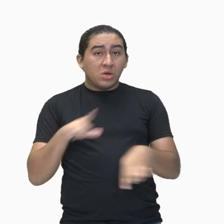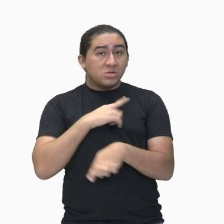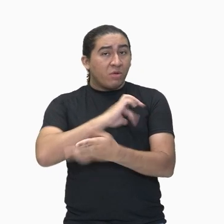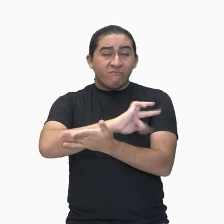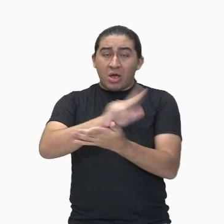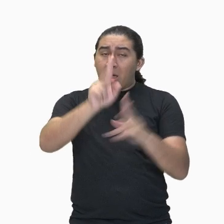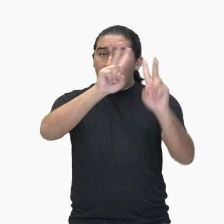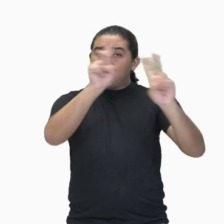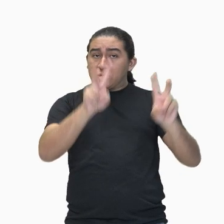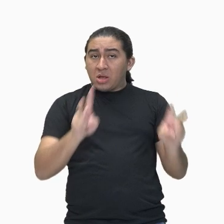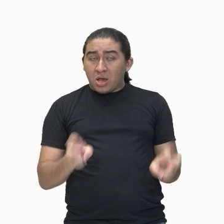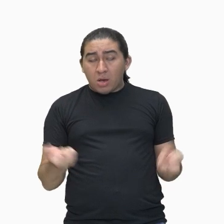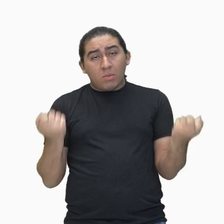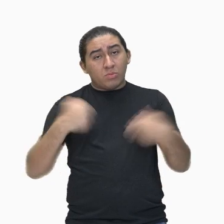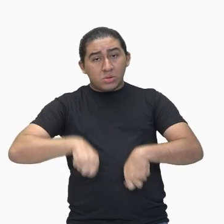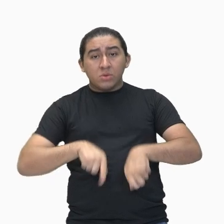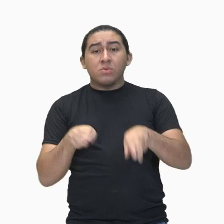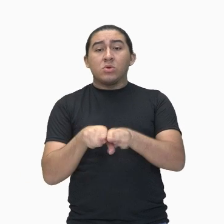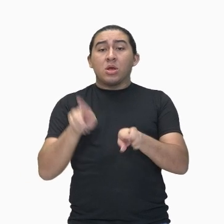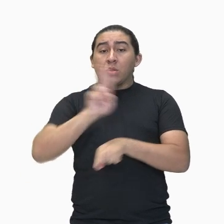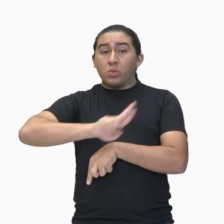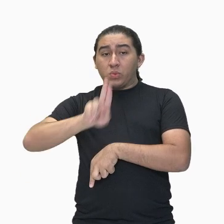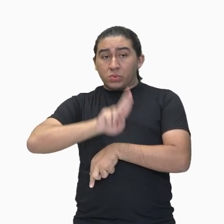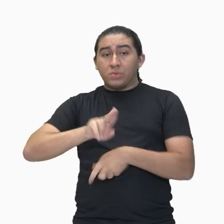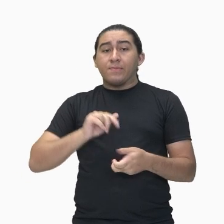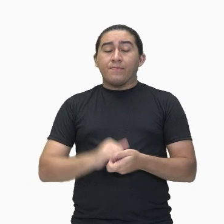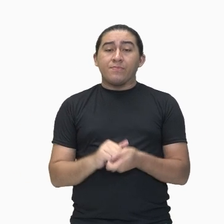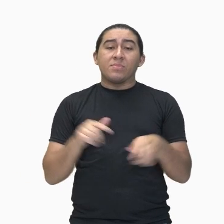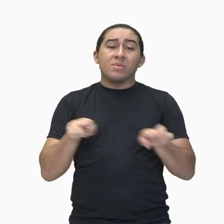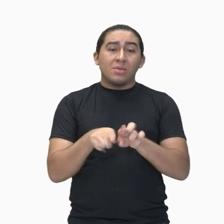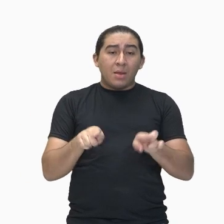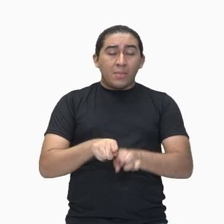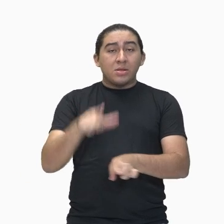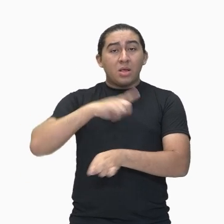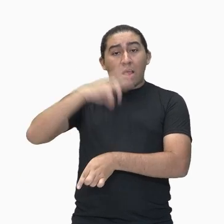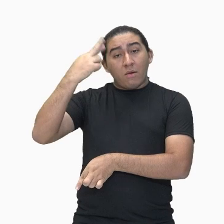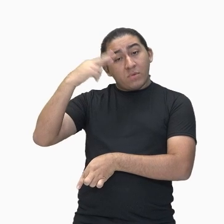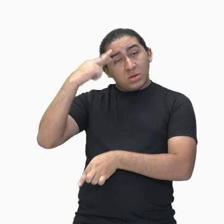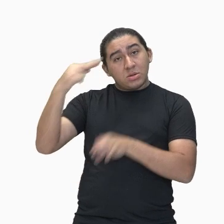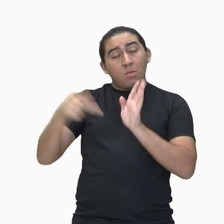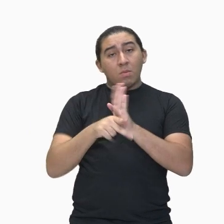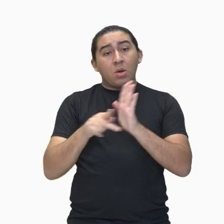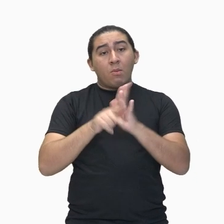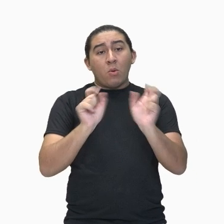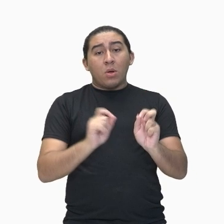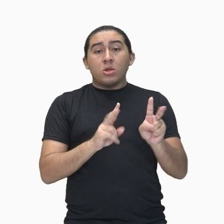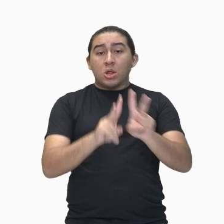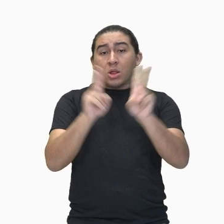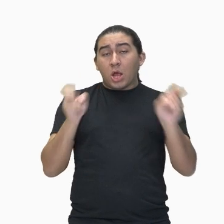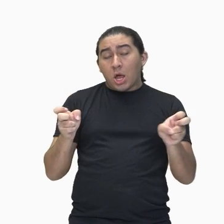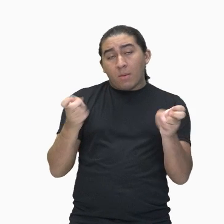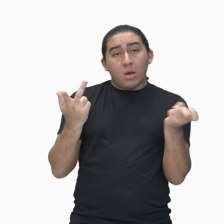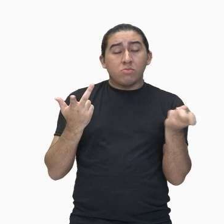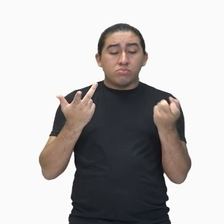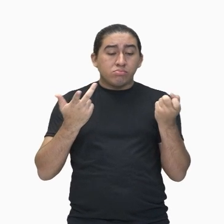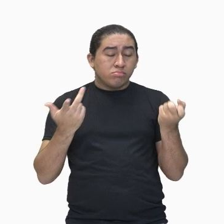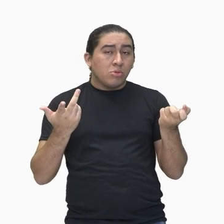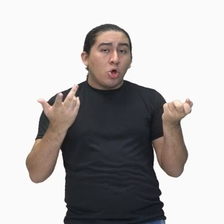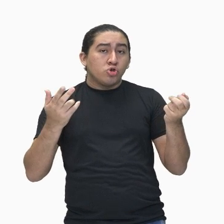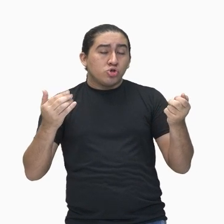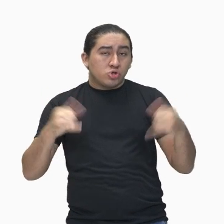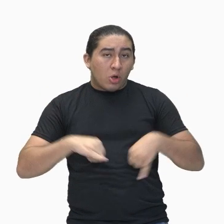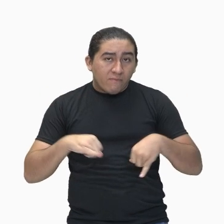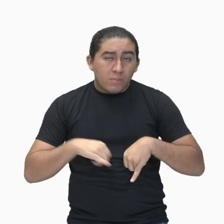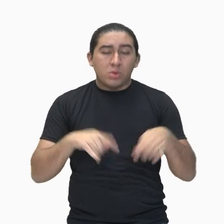lírica amorosa, erótica e religiosa, e até de reflexão sobre o sofrimento, a exemplo do